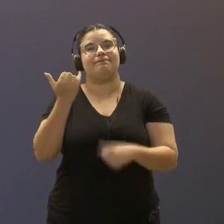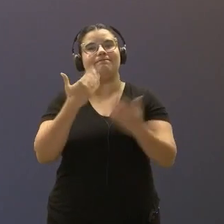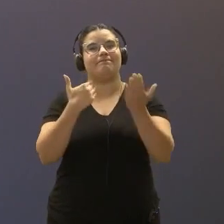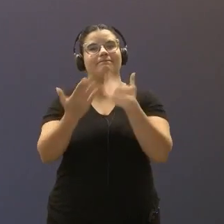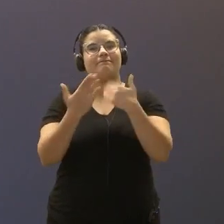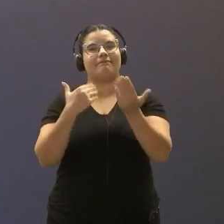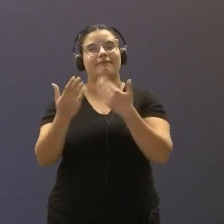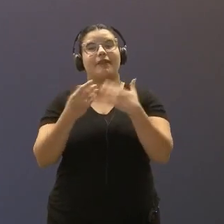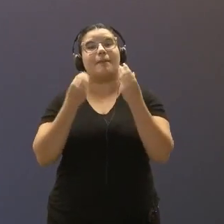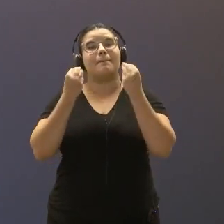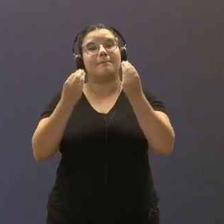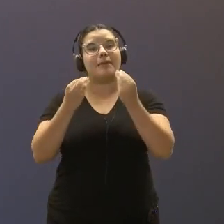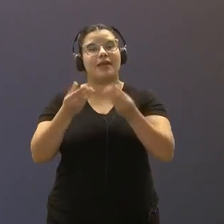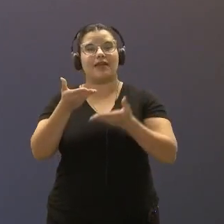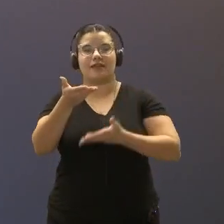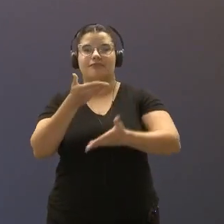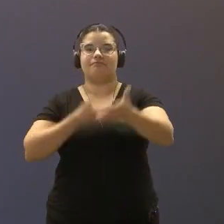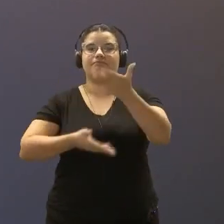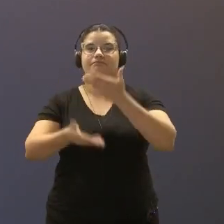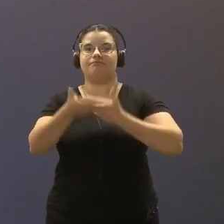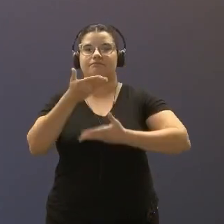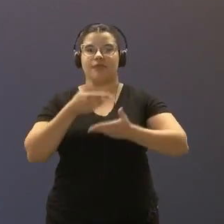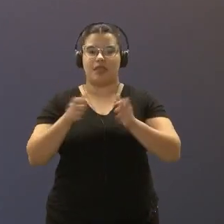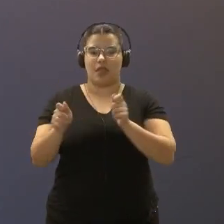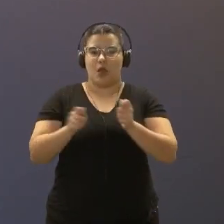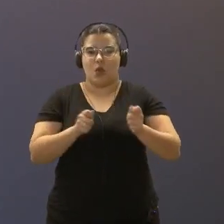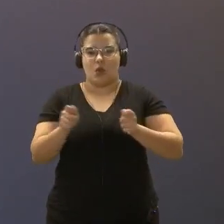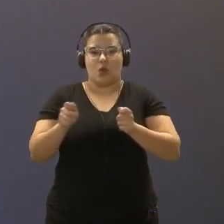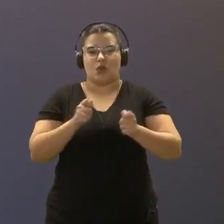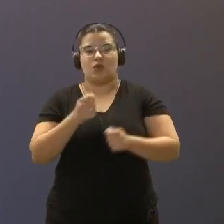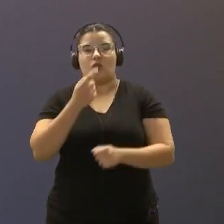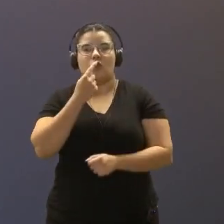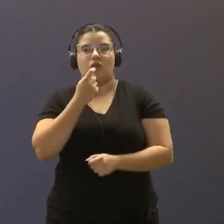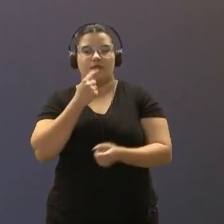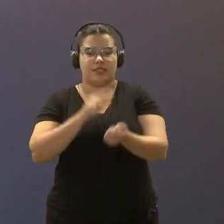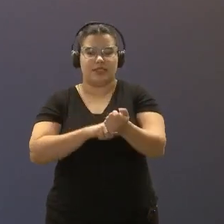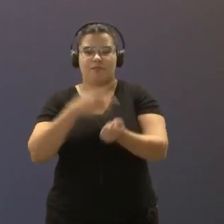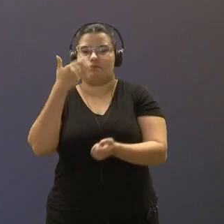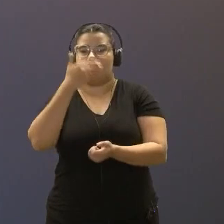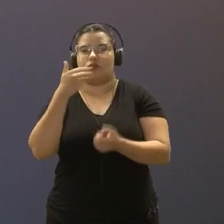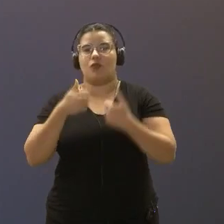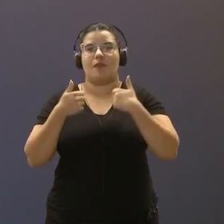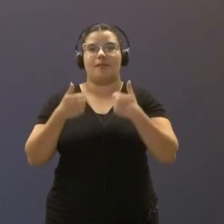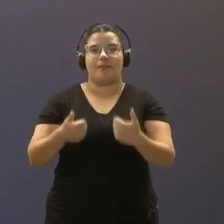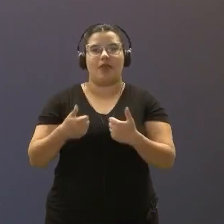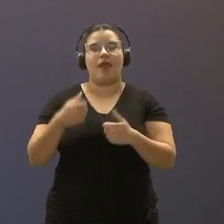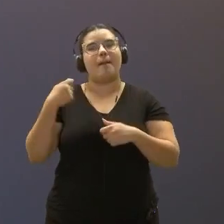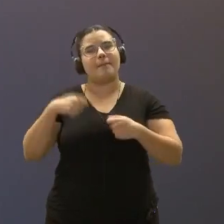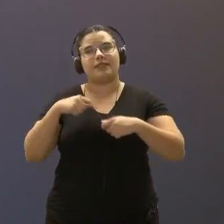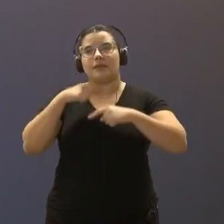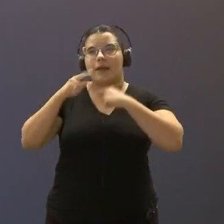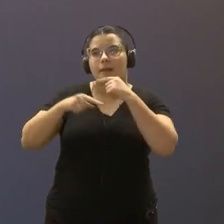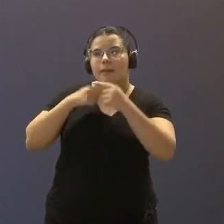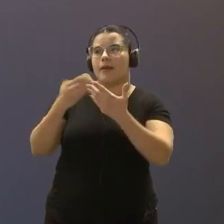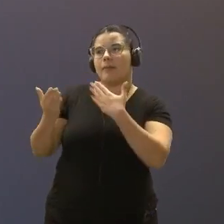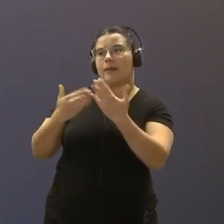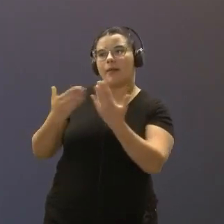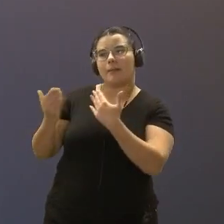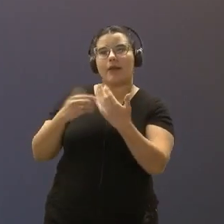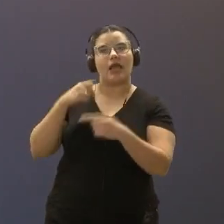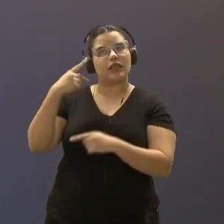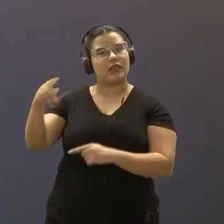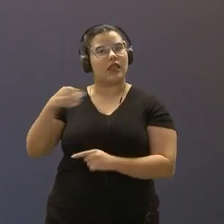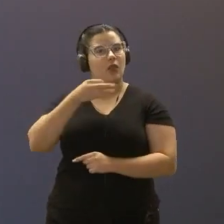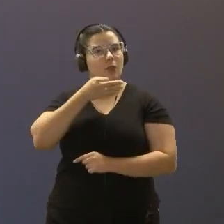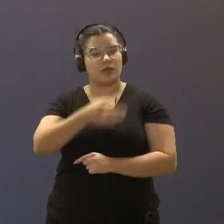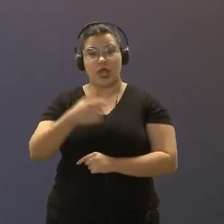gente trazer o paciente para um controle glicêmico bom, discutir com ele, deixa ele ter opinião. O médico